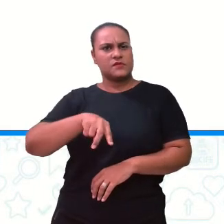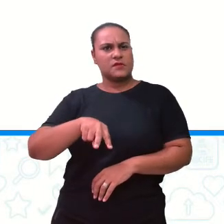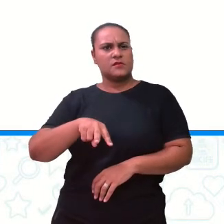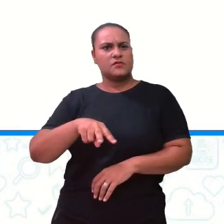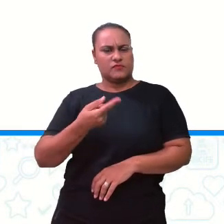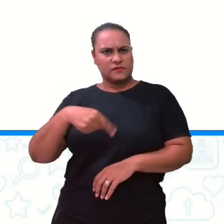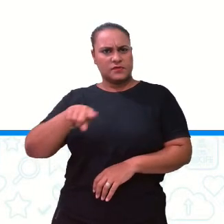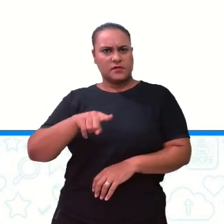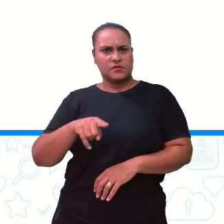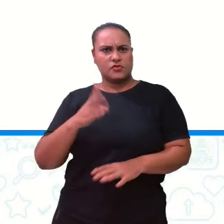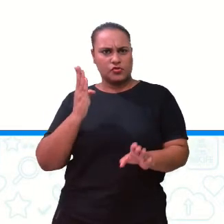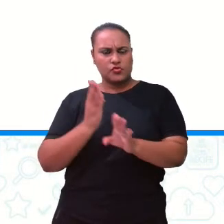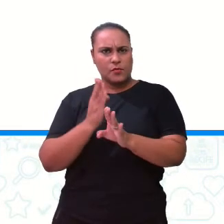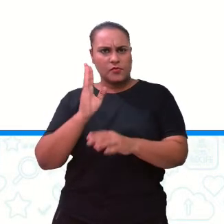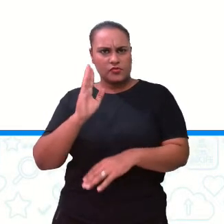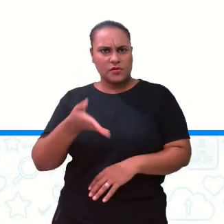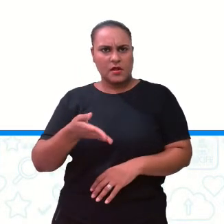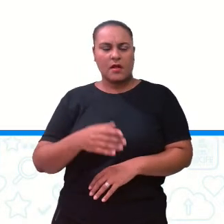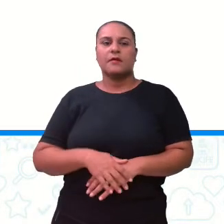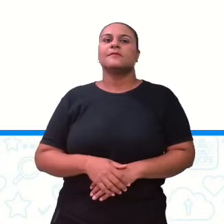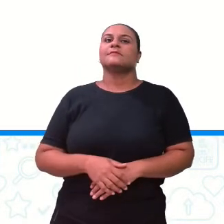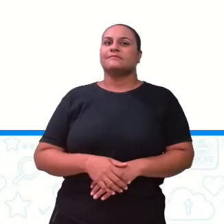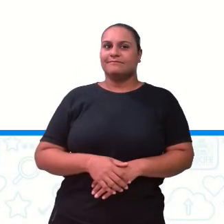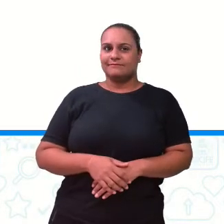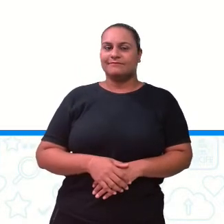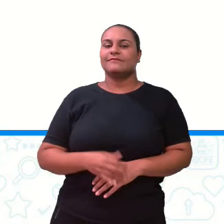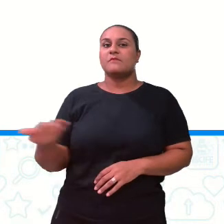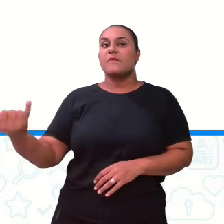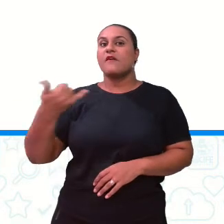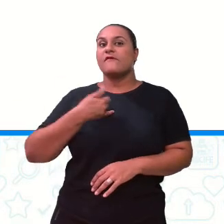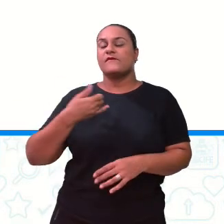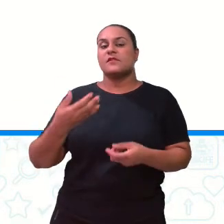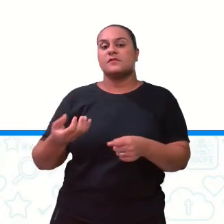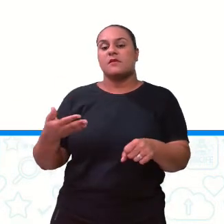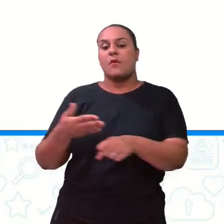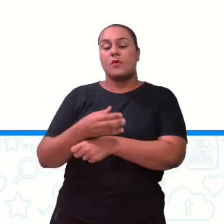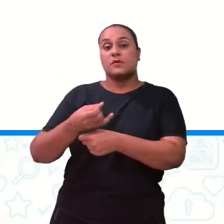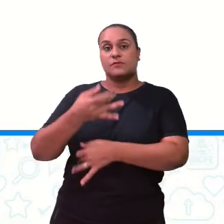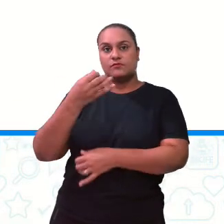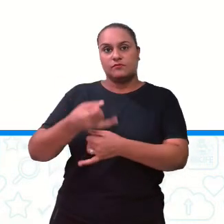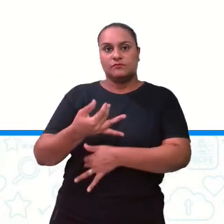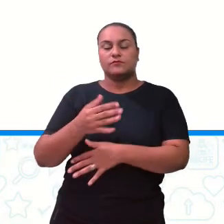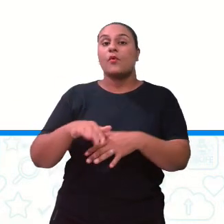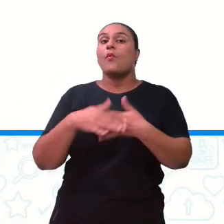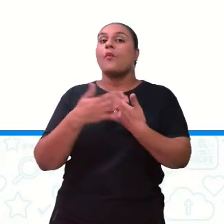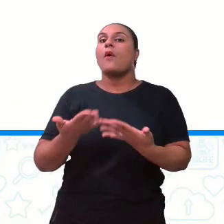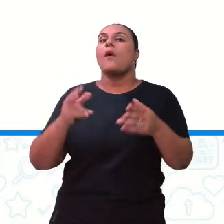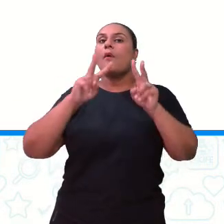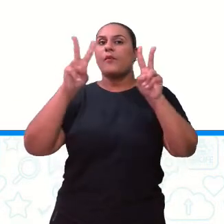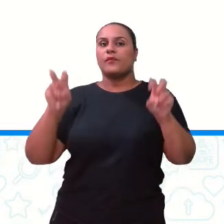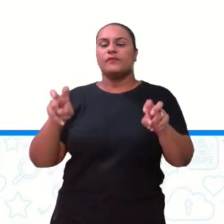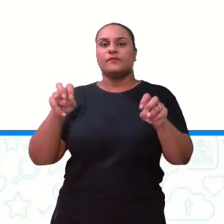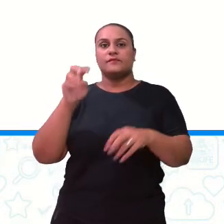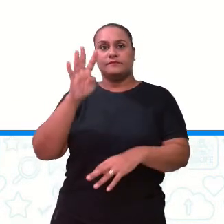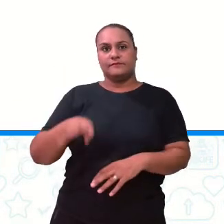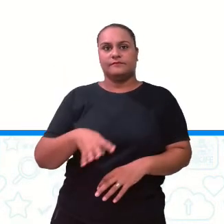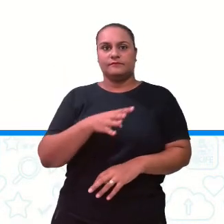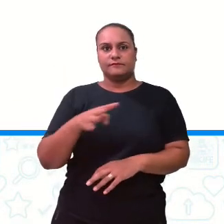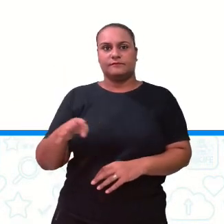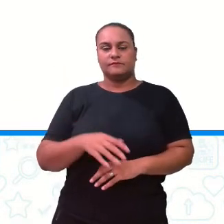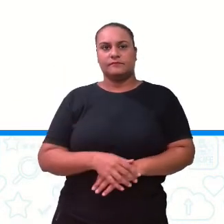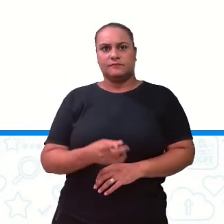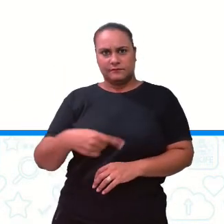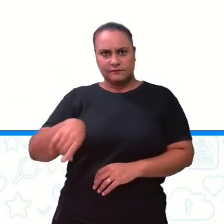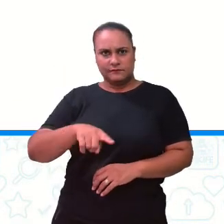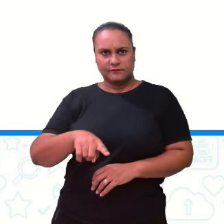título dessa tabela? Conta aí para mim no chat. Qual o título da tabela? Vocês já